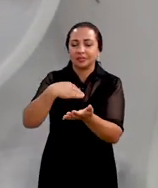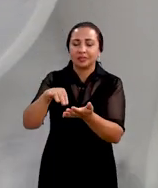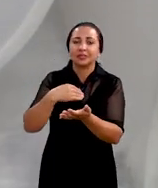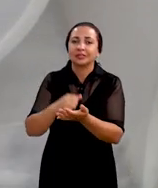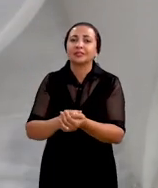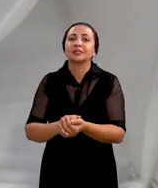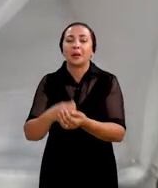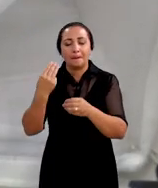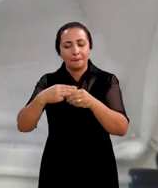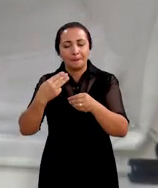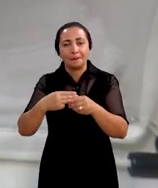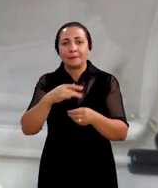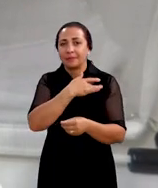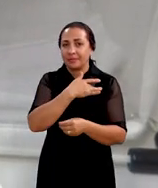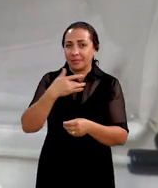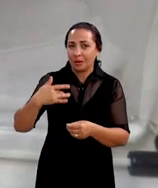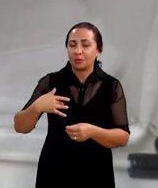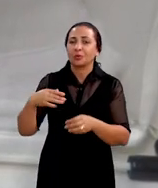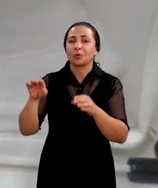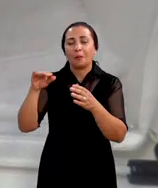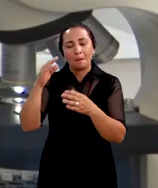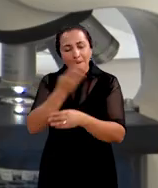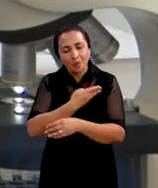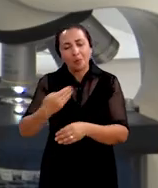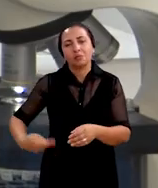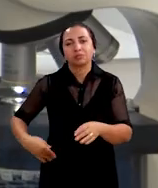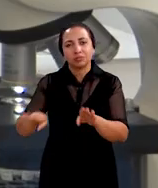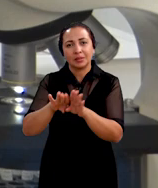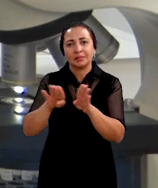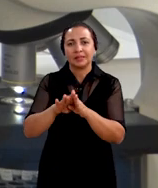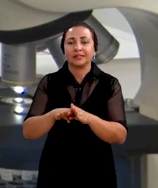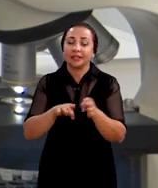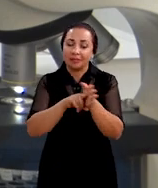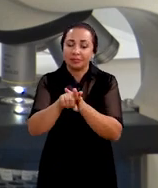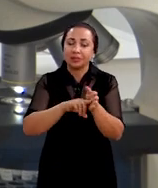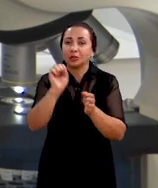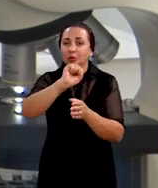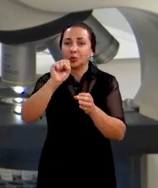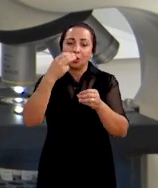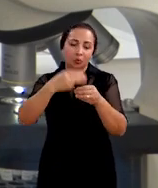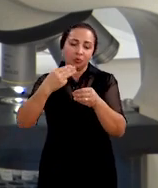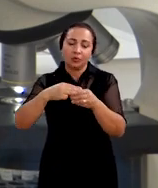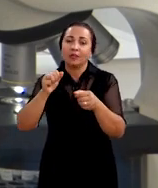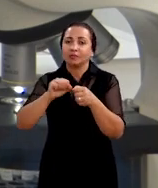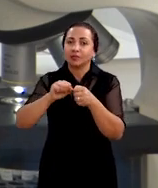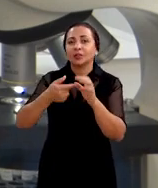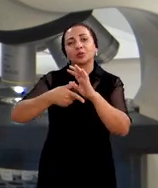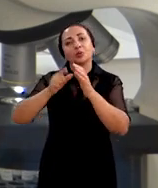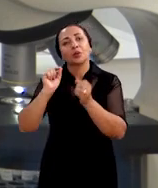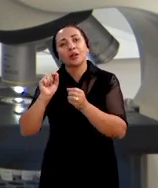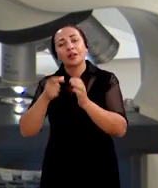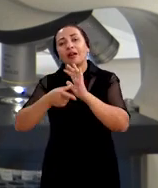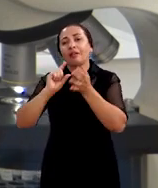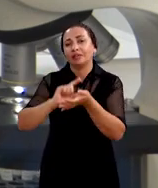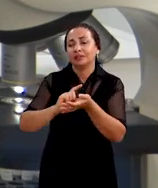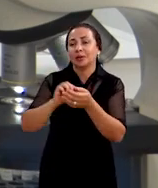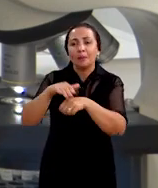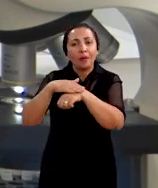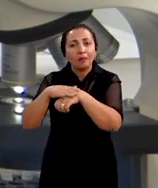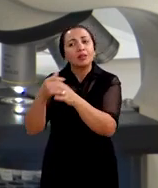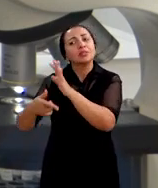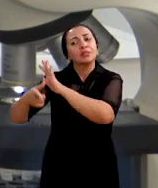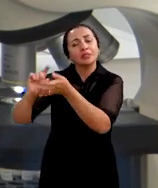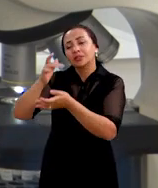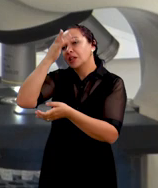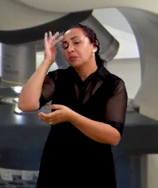as Secretarias Municipais de Saúde também. Na pesquisa de campo, nesses 8 municípios, inicialmente era realizada uma